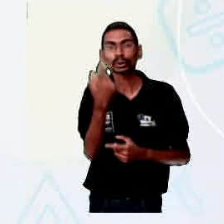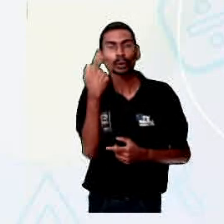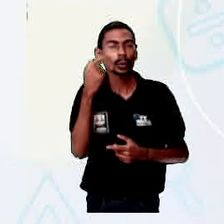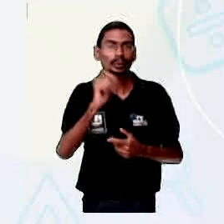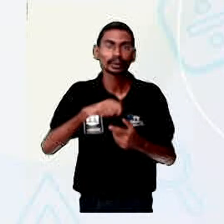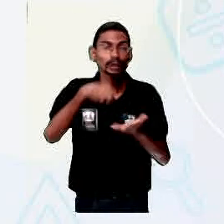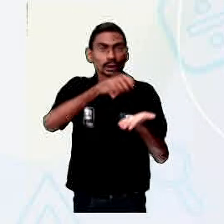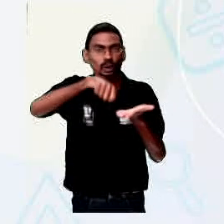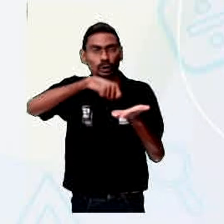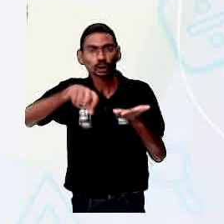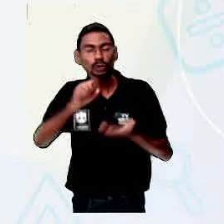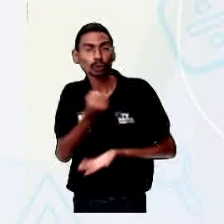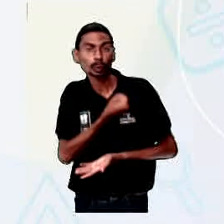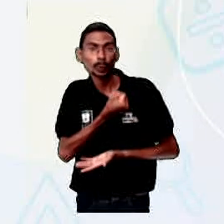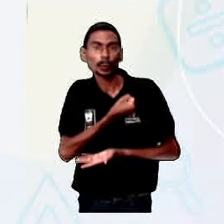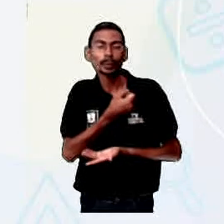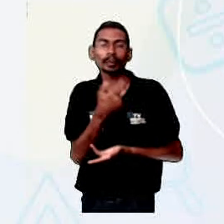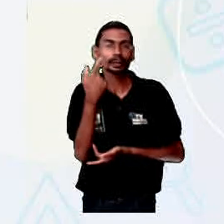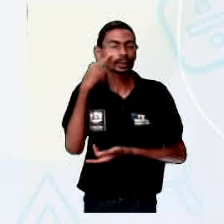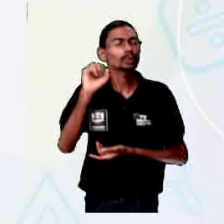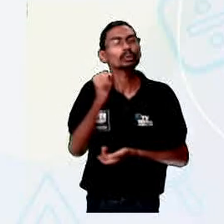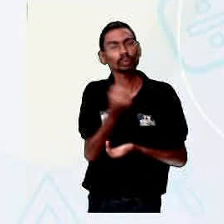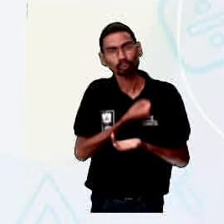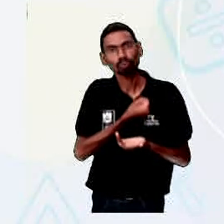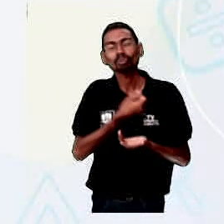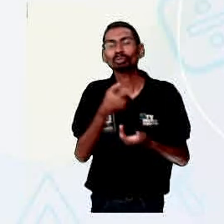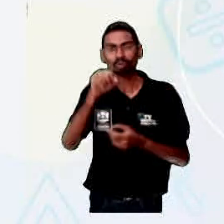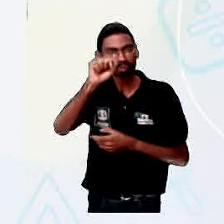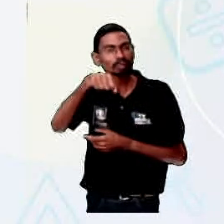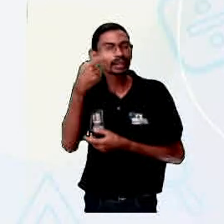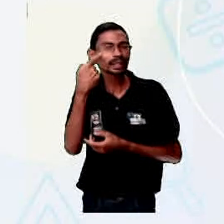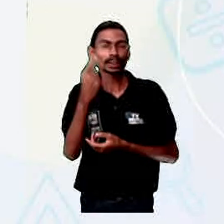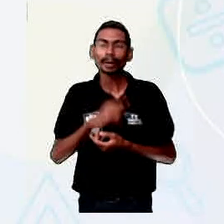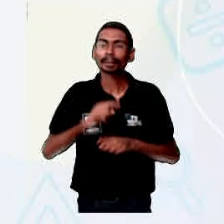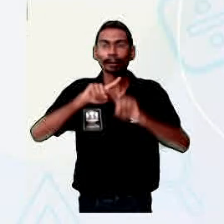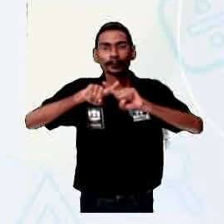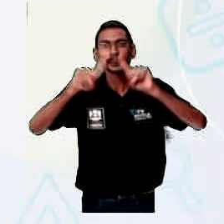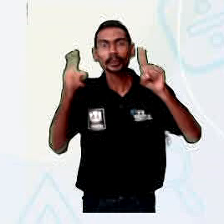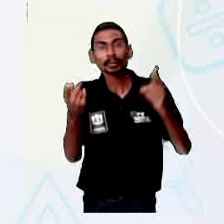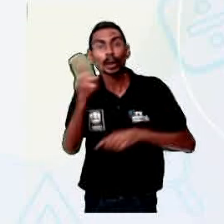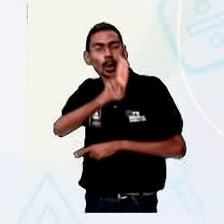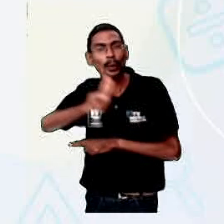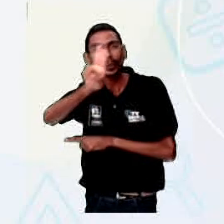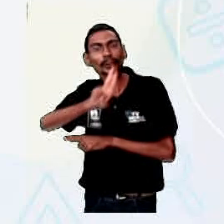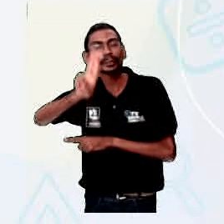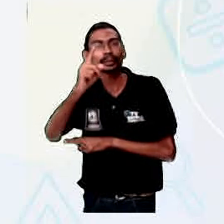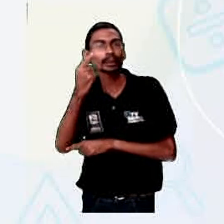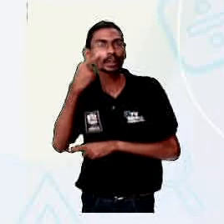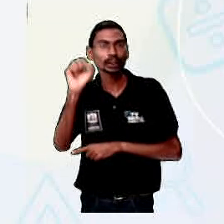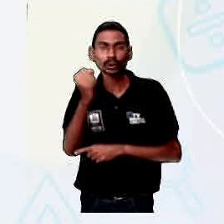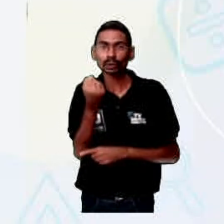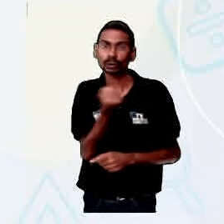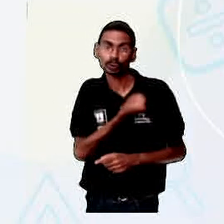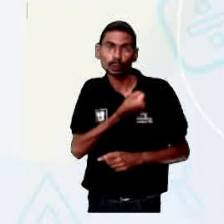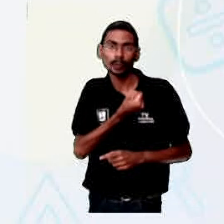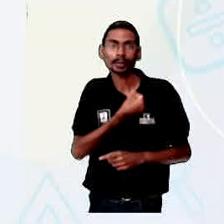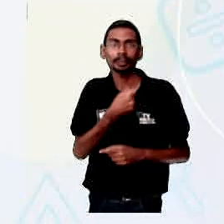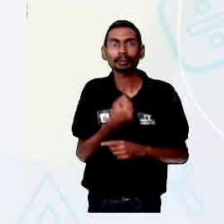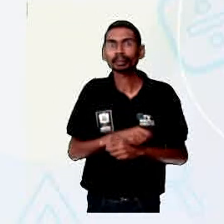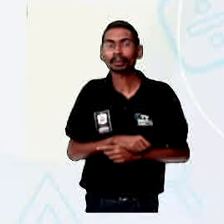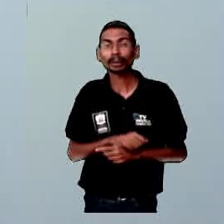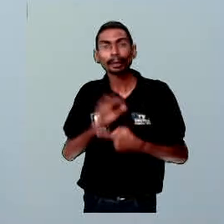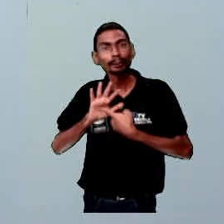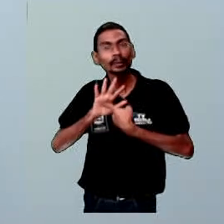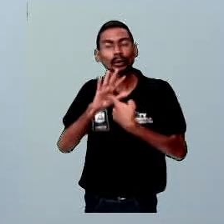não são números não, Briane? São, mas a gente utiliza esses elementos para representar